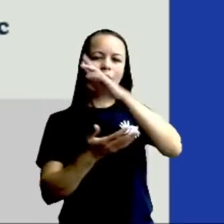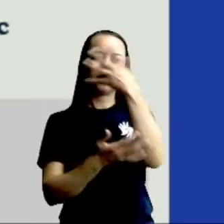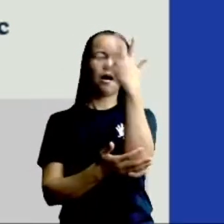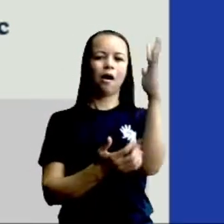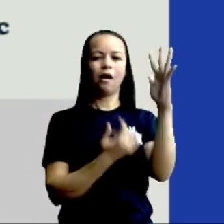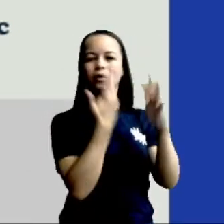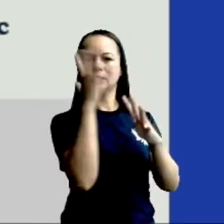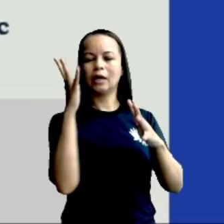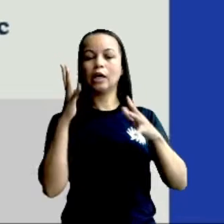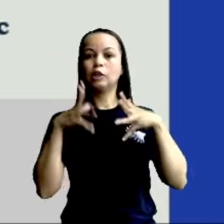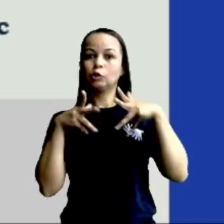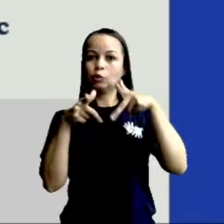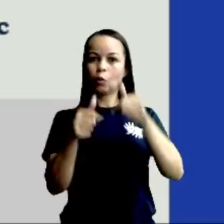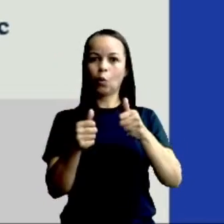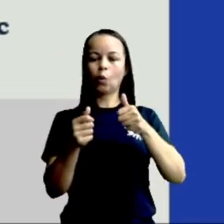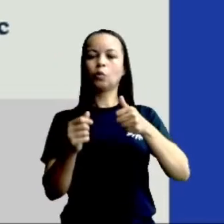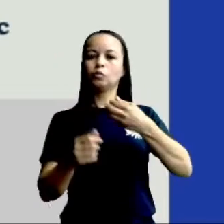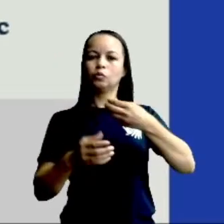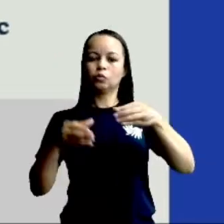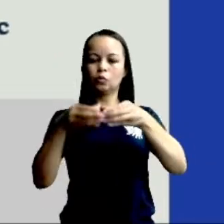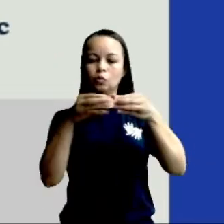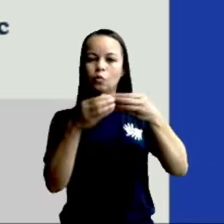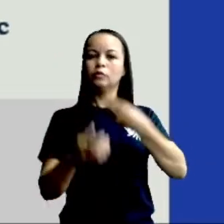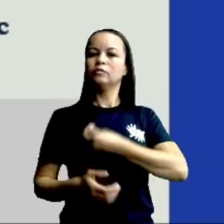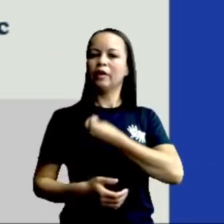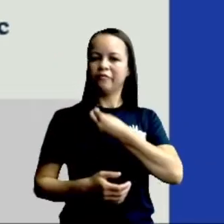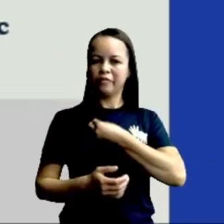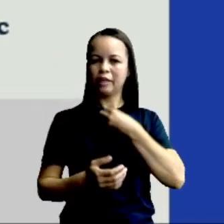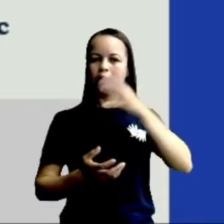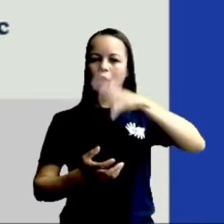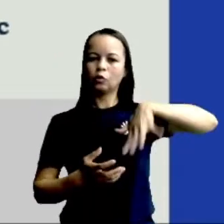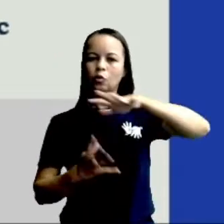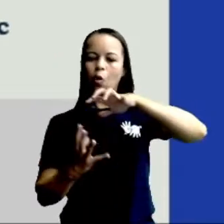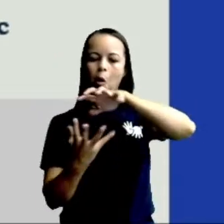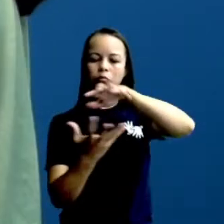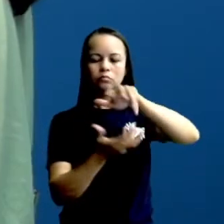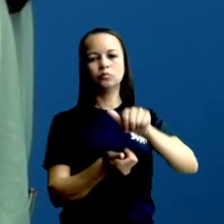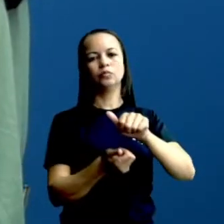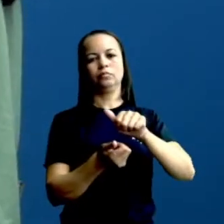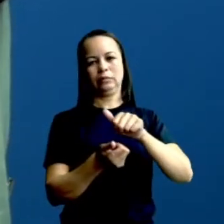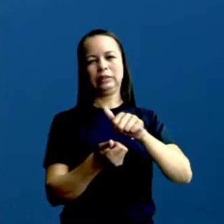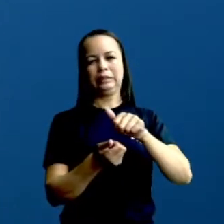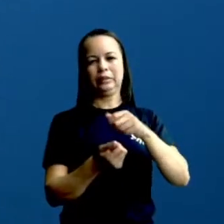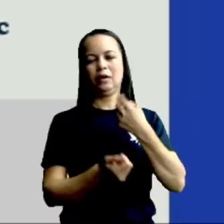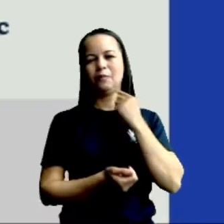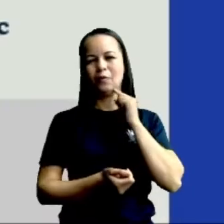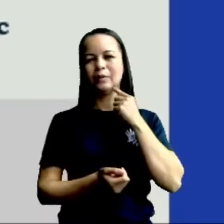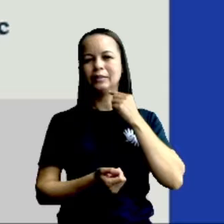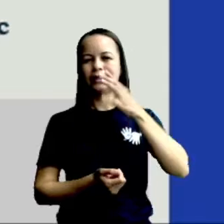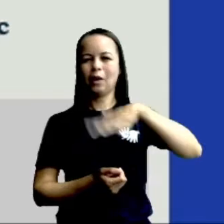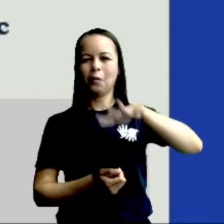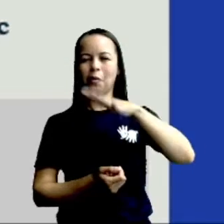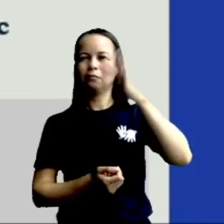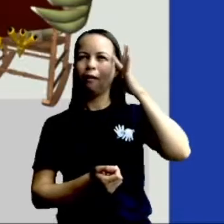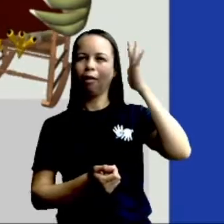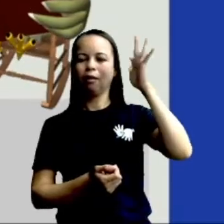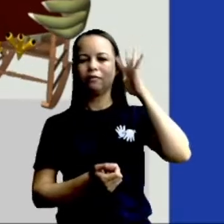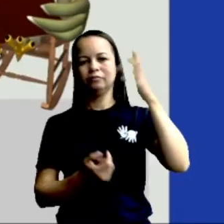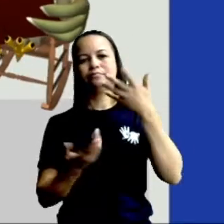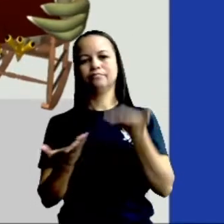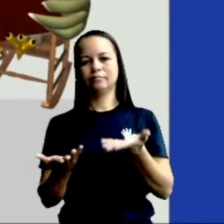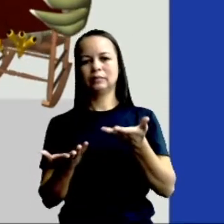os seres vivos do ecossistema em questão. Vê só que bagunça a poluição faz, né? Vamos refletir um pouquinho sobre